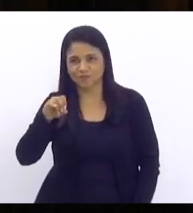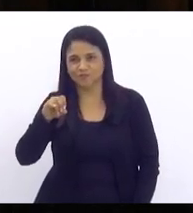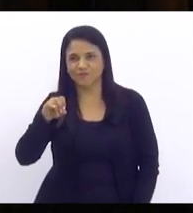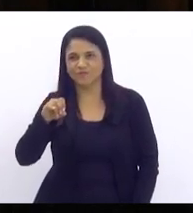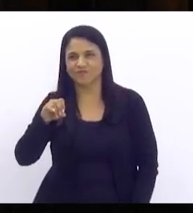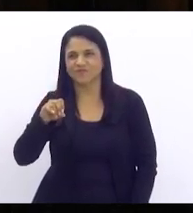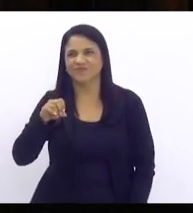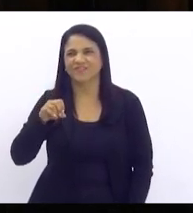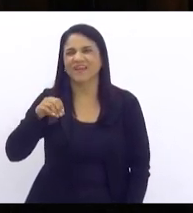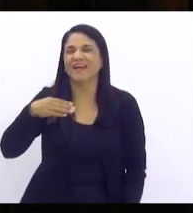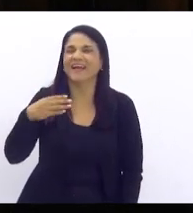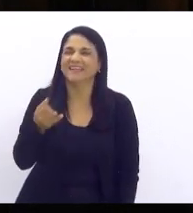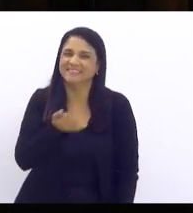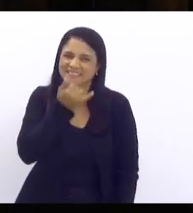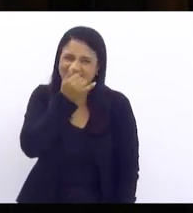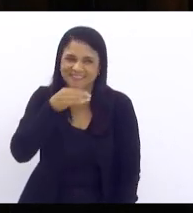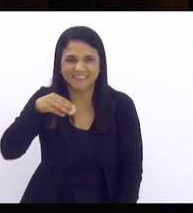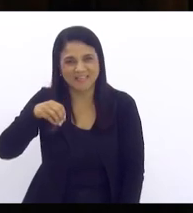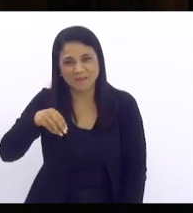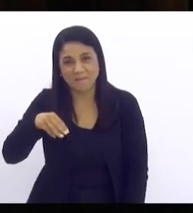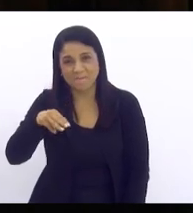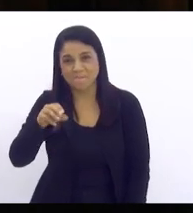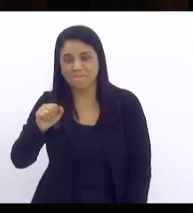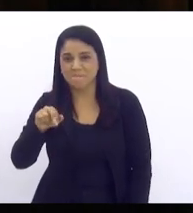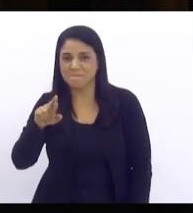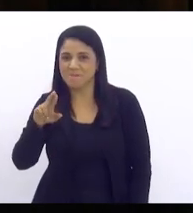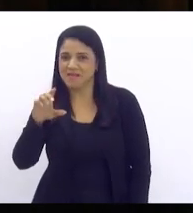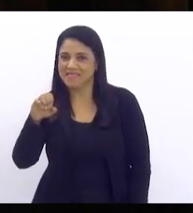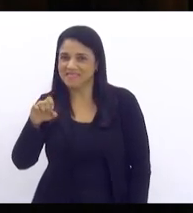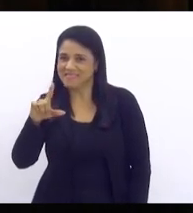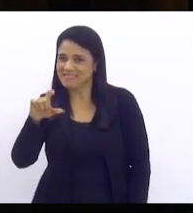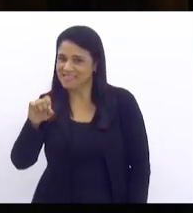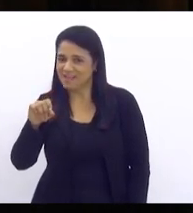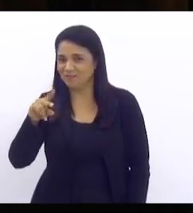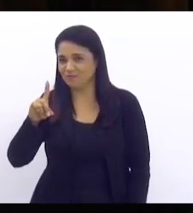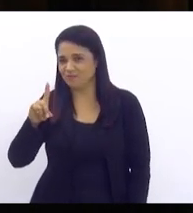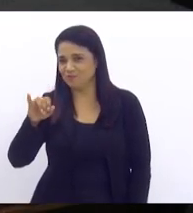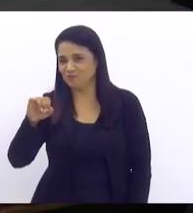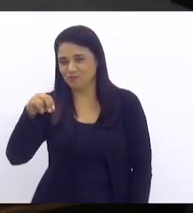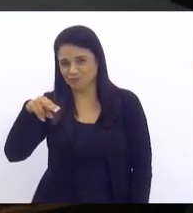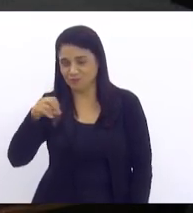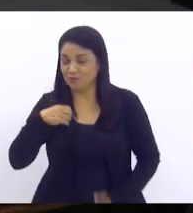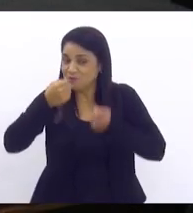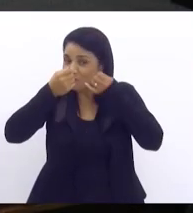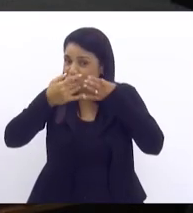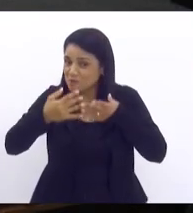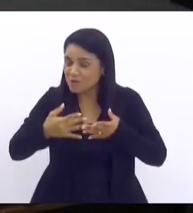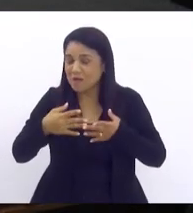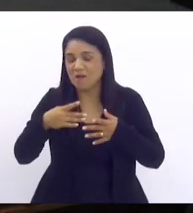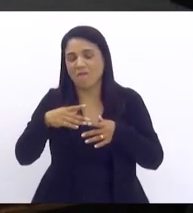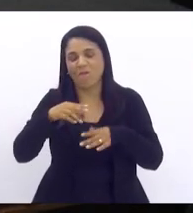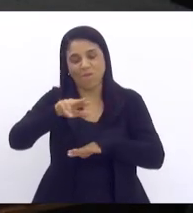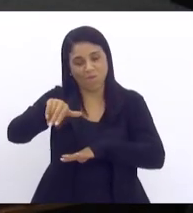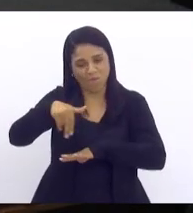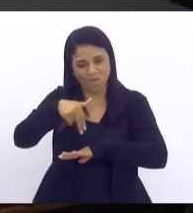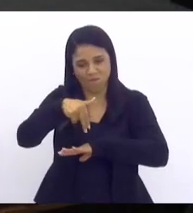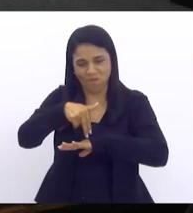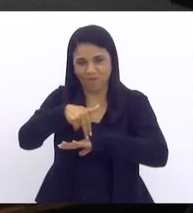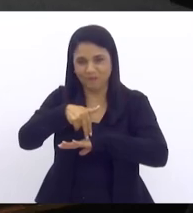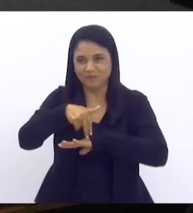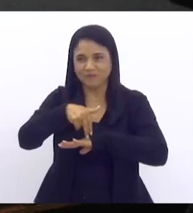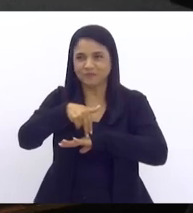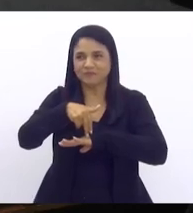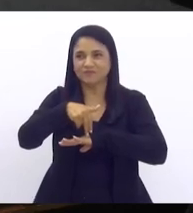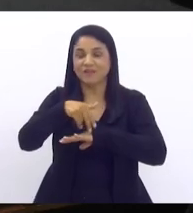Marcelo Dino. Marcelo Dino. Não, mas calma aí, deixa eu me explicar. Eu que eu vim aqui para falar sobre a questão